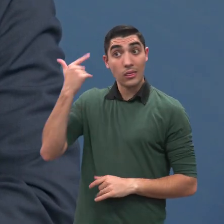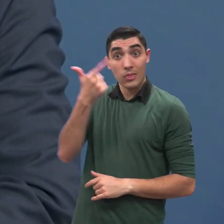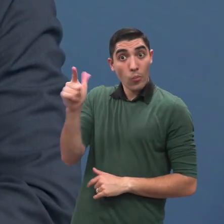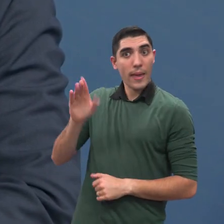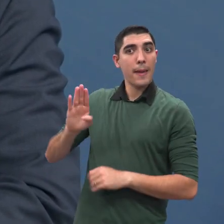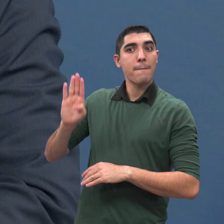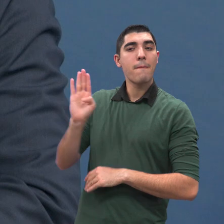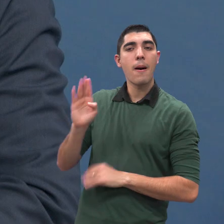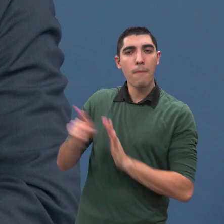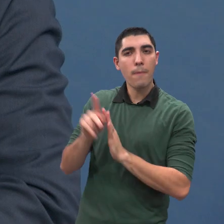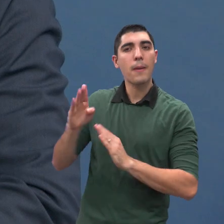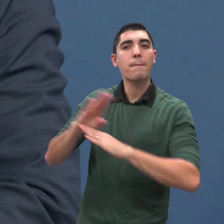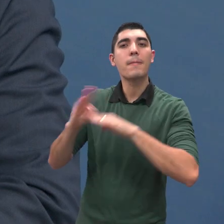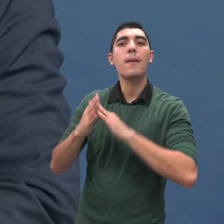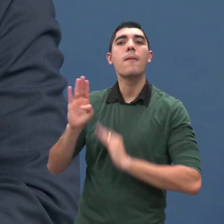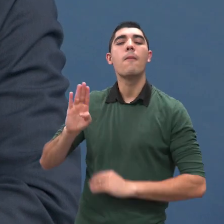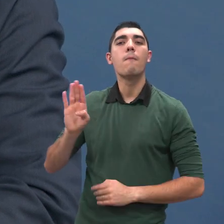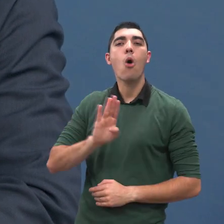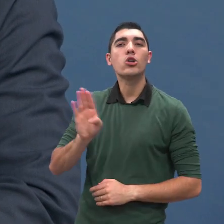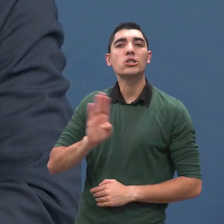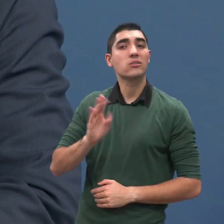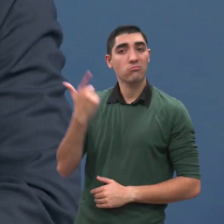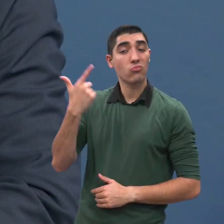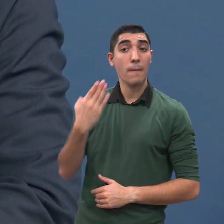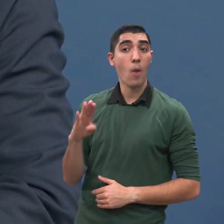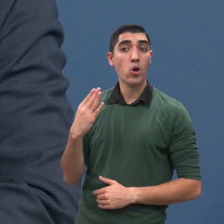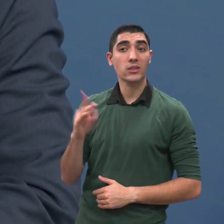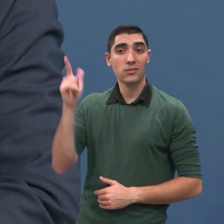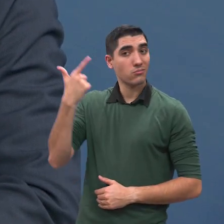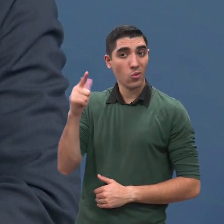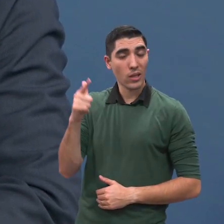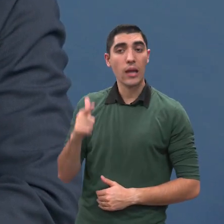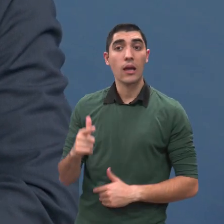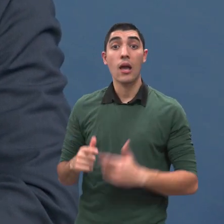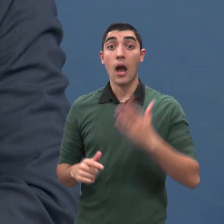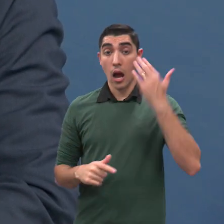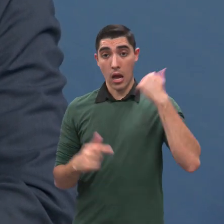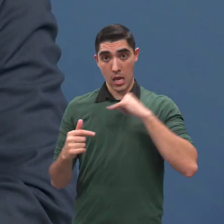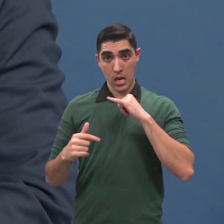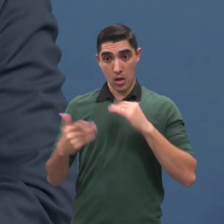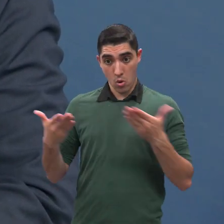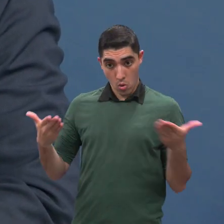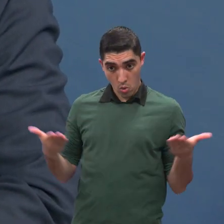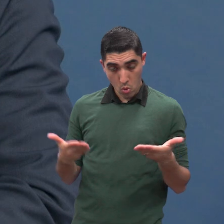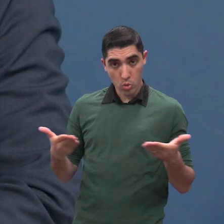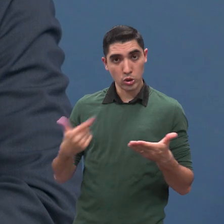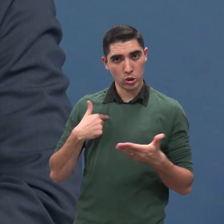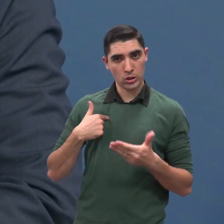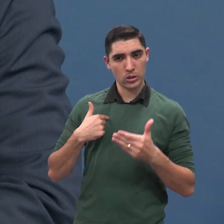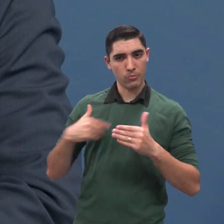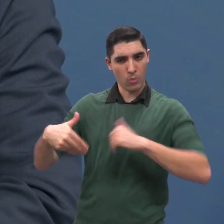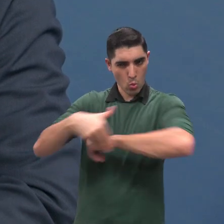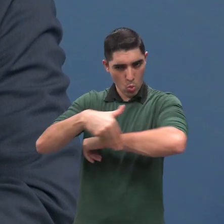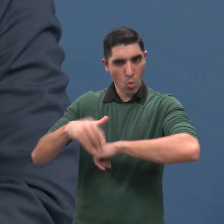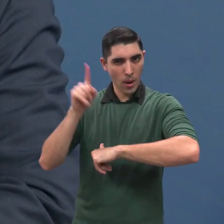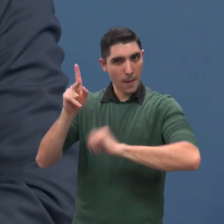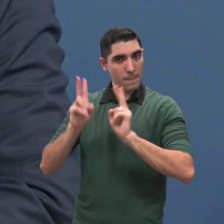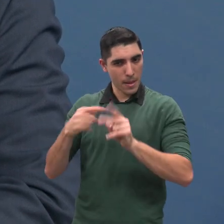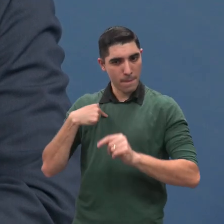assim, existiam poucos carros lá, então você conseguia brincar na rua. Hoje, a rua, meu escritório é lá,